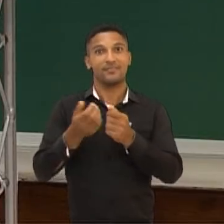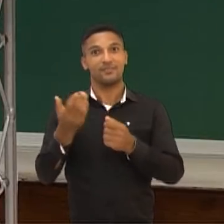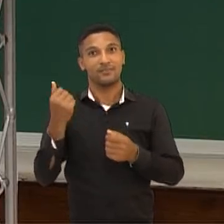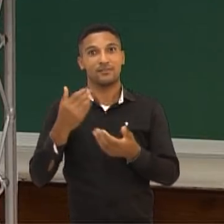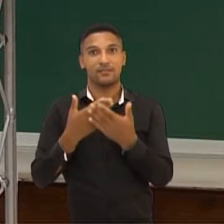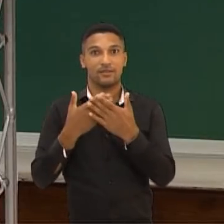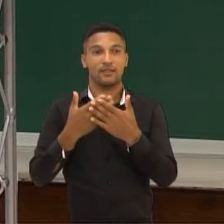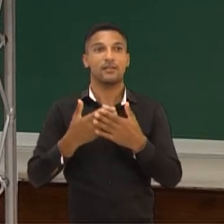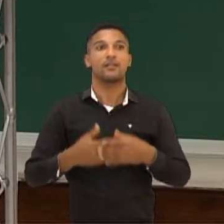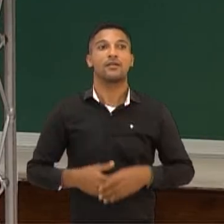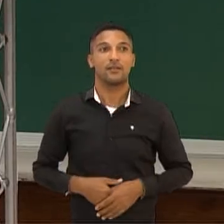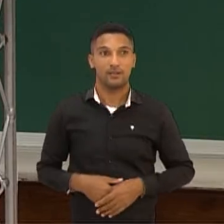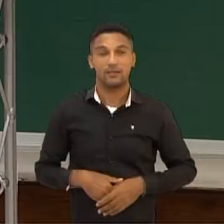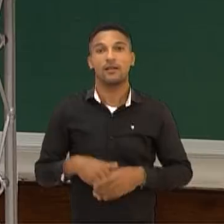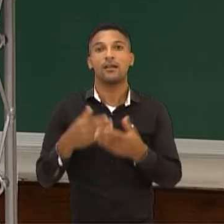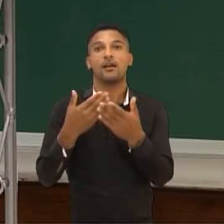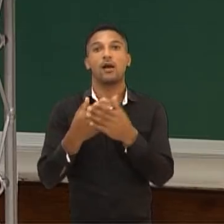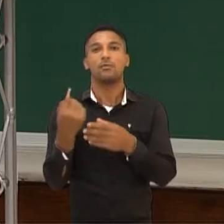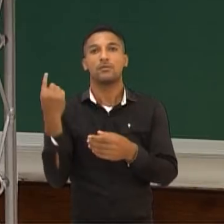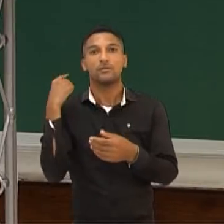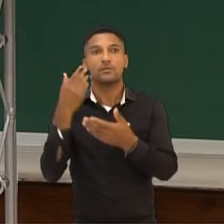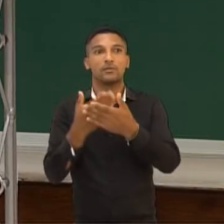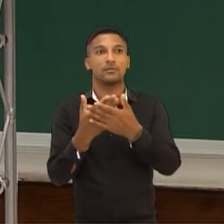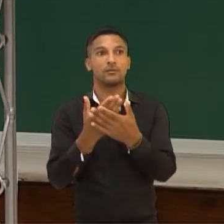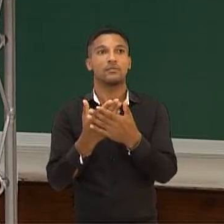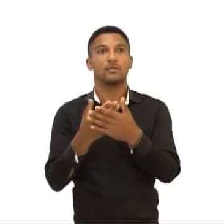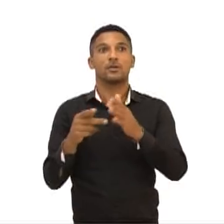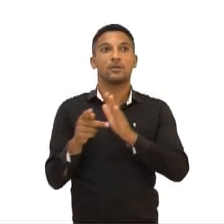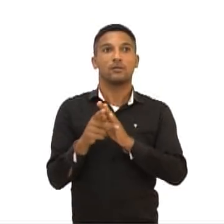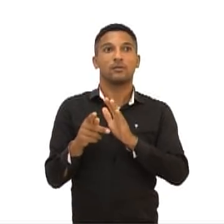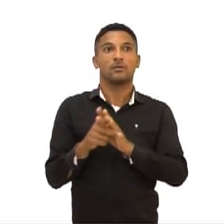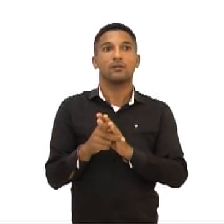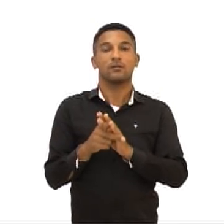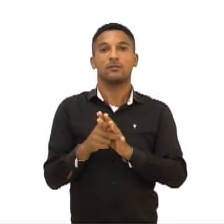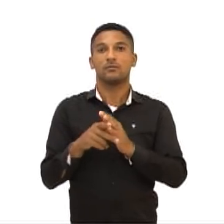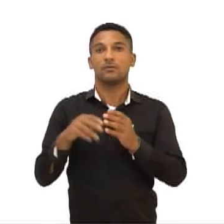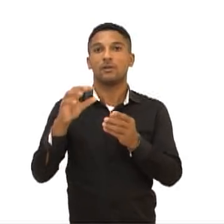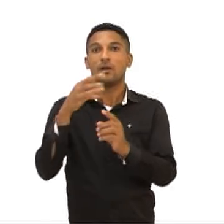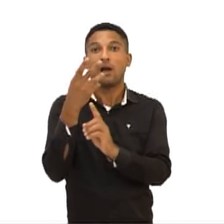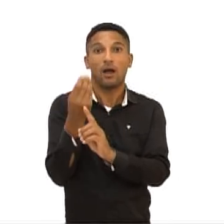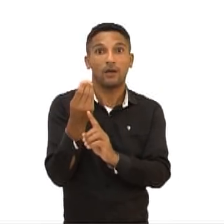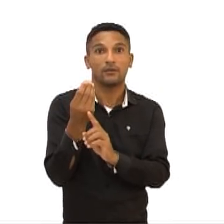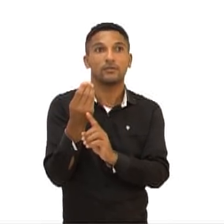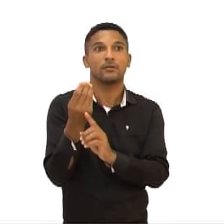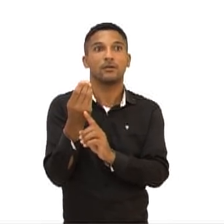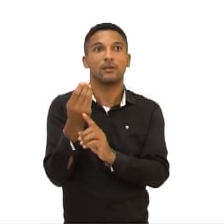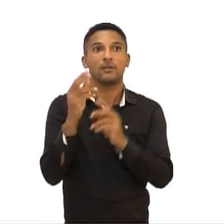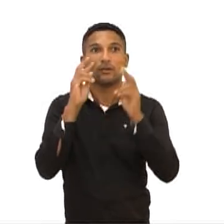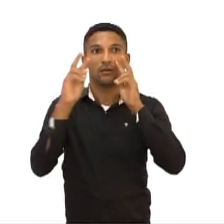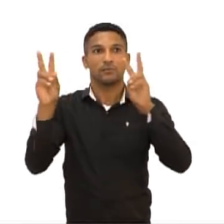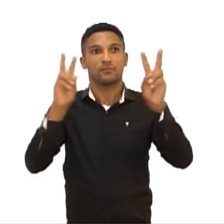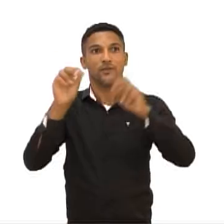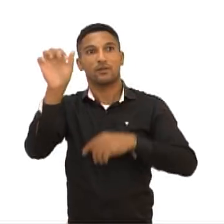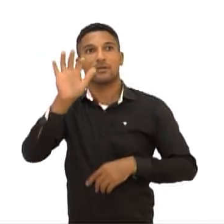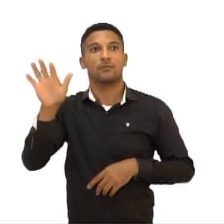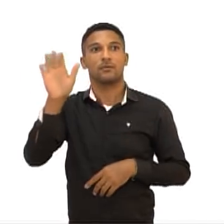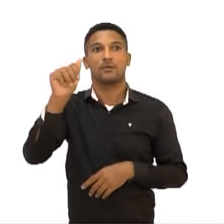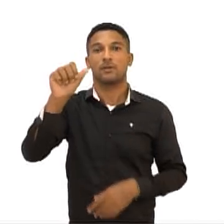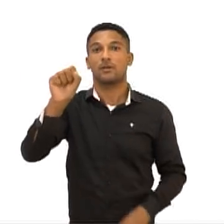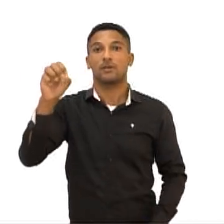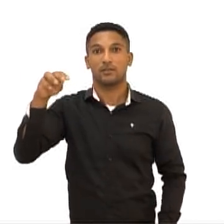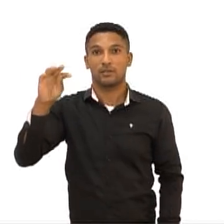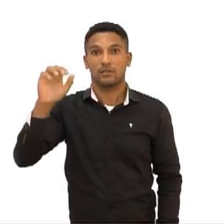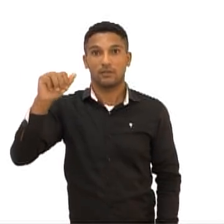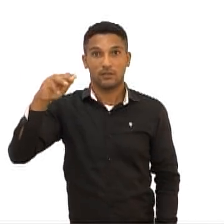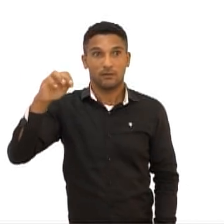Na aula anterior, o que nós vimos, né? Apreciamos a obra Assentamento, de Rosana Paulino, e falamos sobre